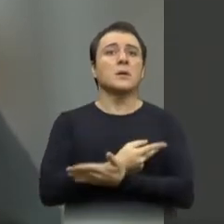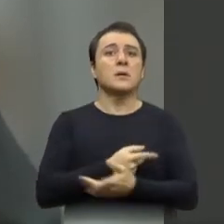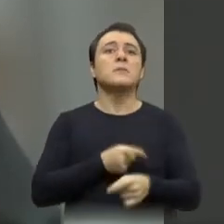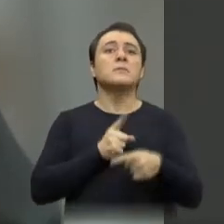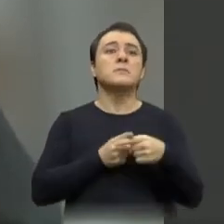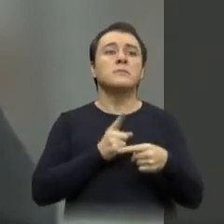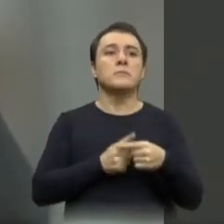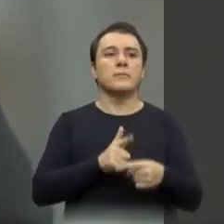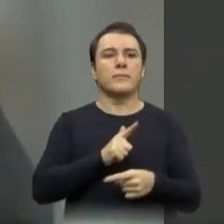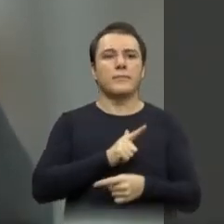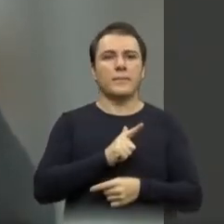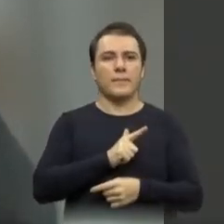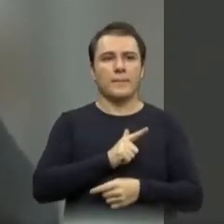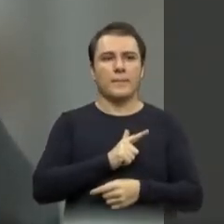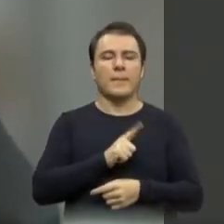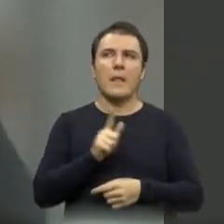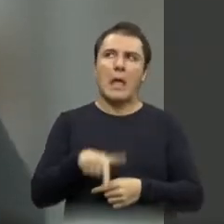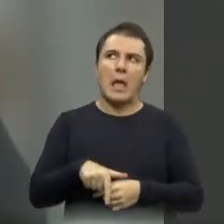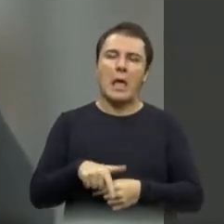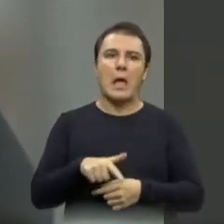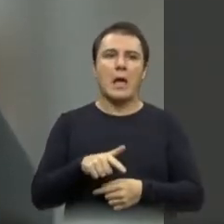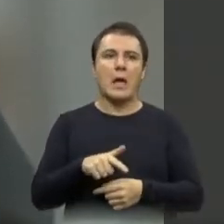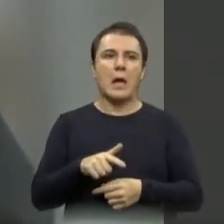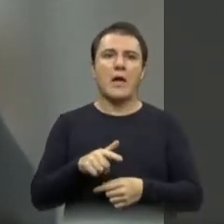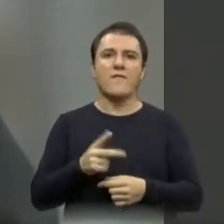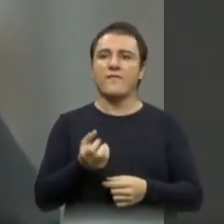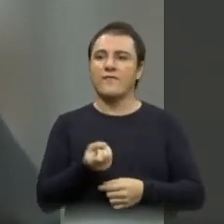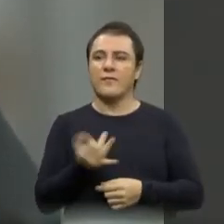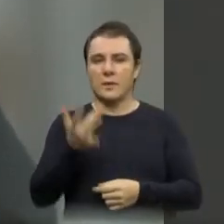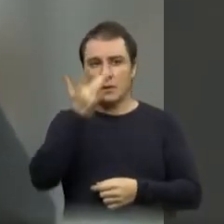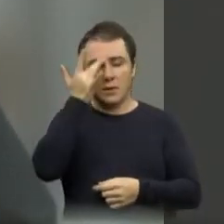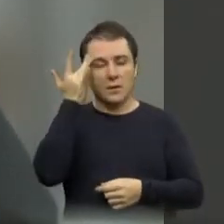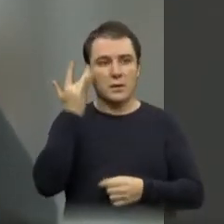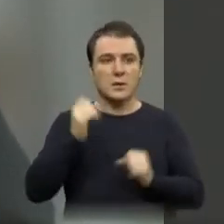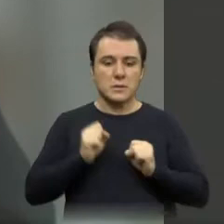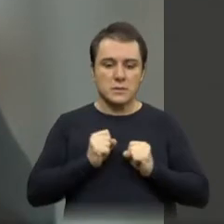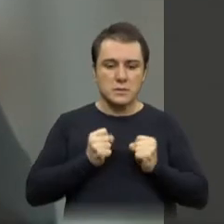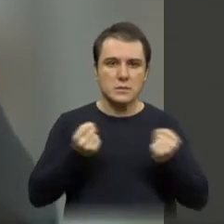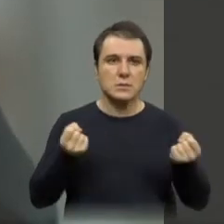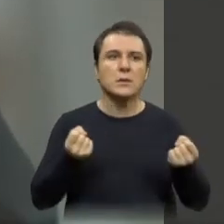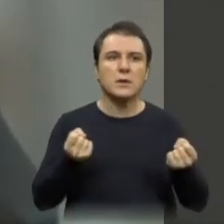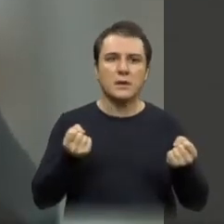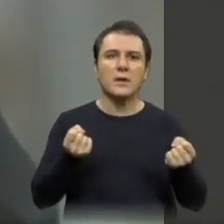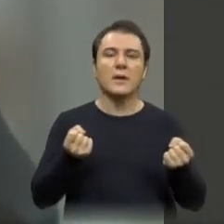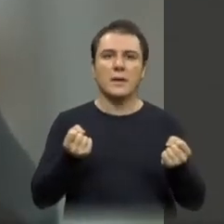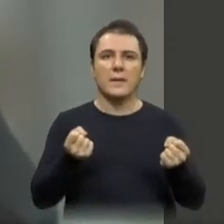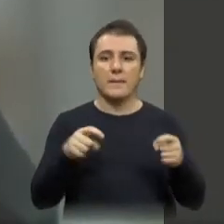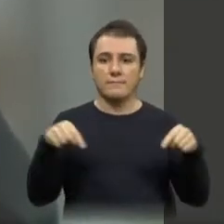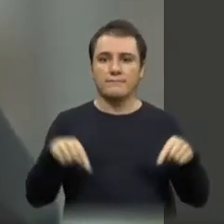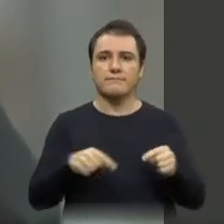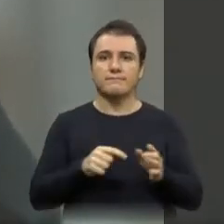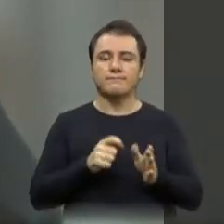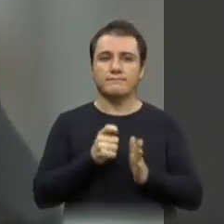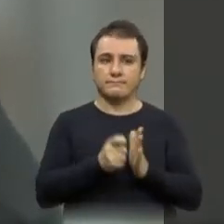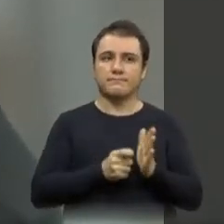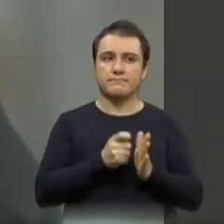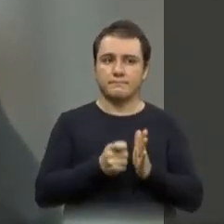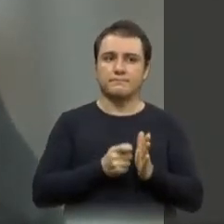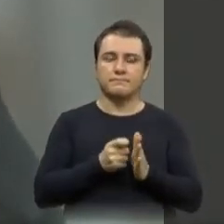acontecer por um misto de esforços múltiplos de vários cidadãos dessa cidade.